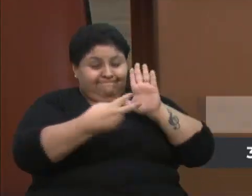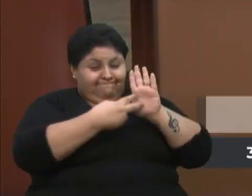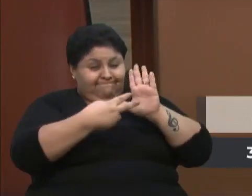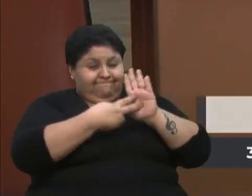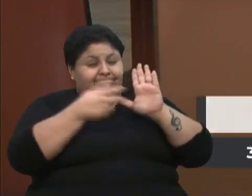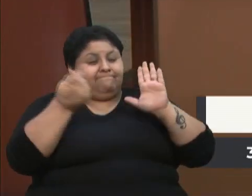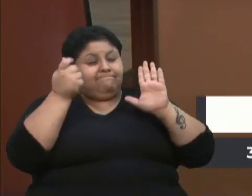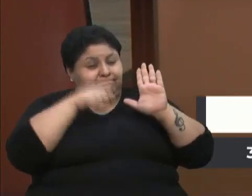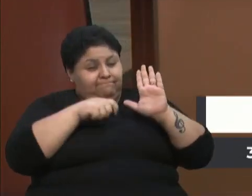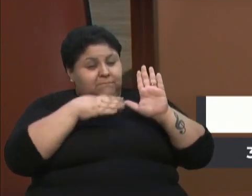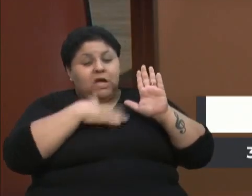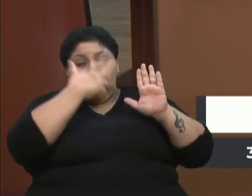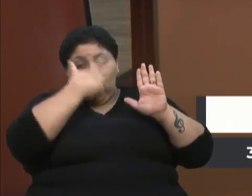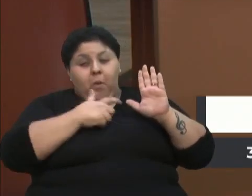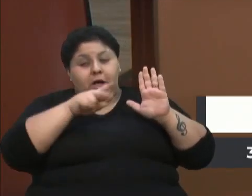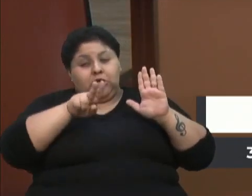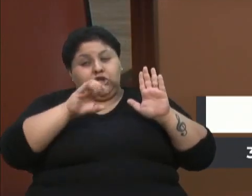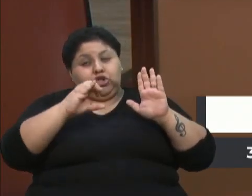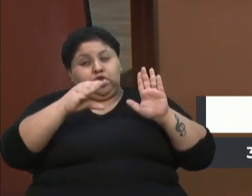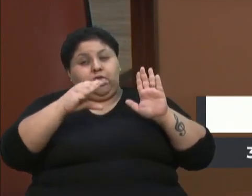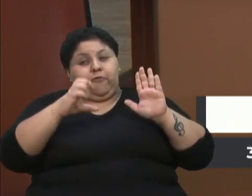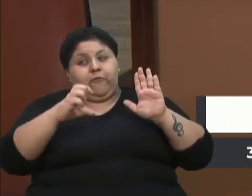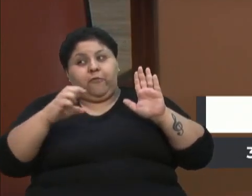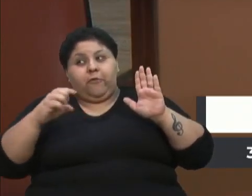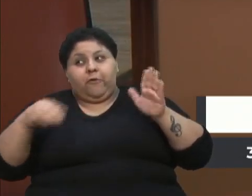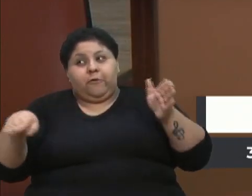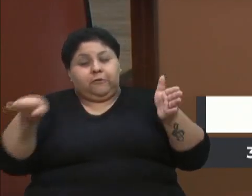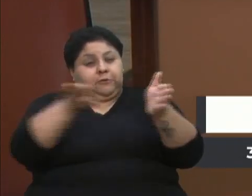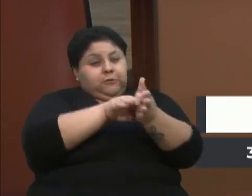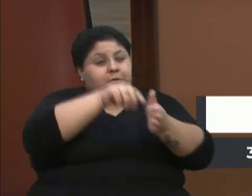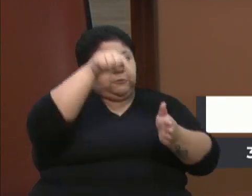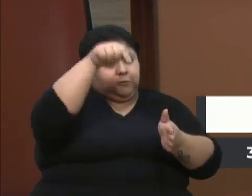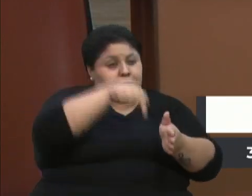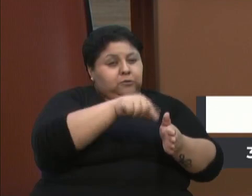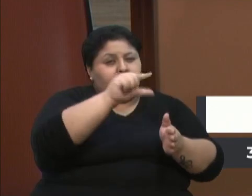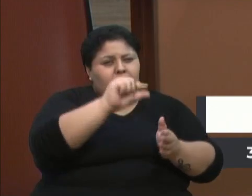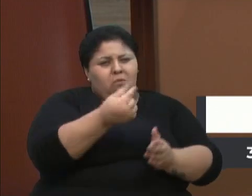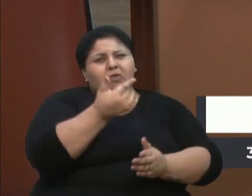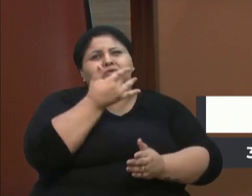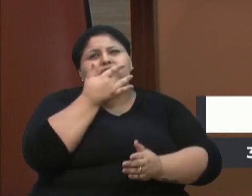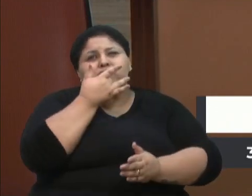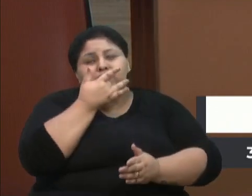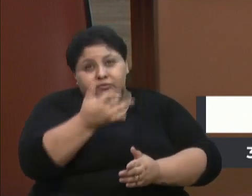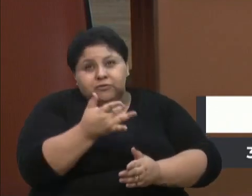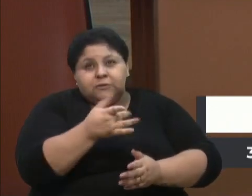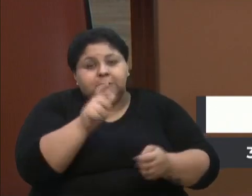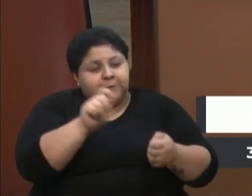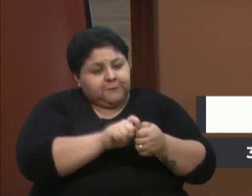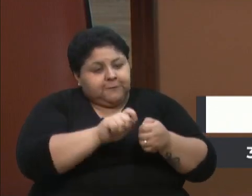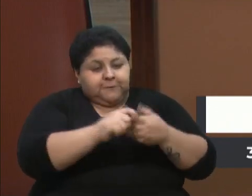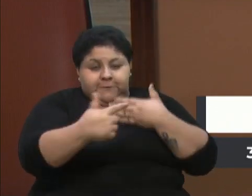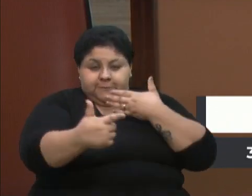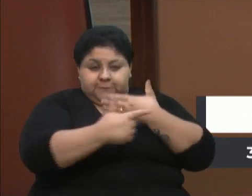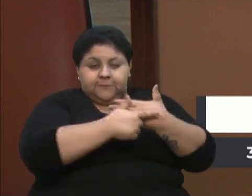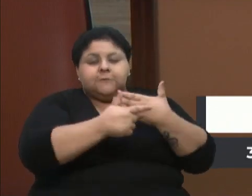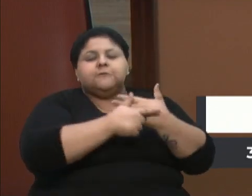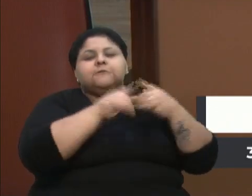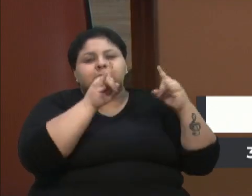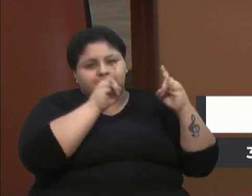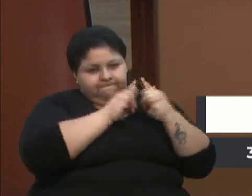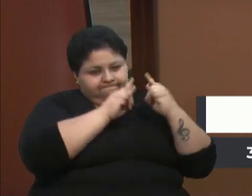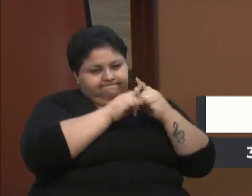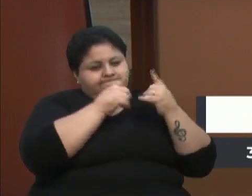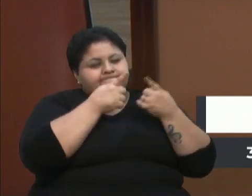que o vice-presidente veio aqui, veio um pouco tarde, posterior, mas veio, fez o seu papel institucional. Mas